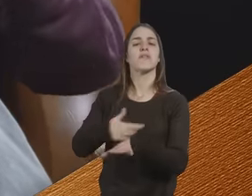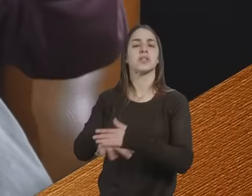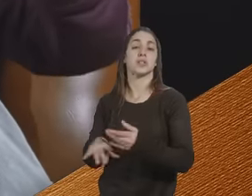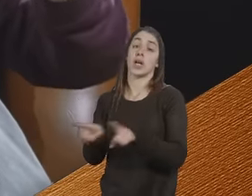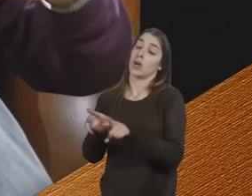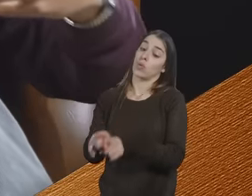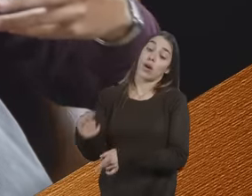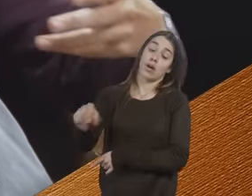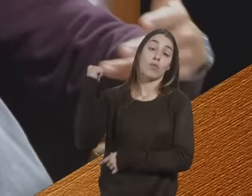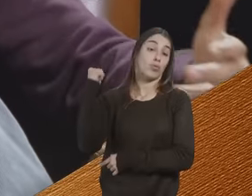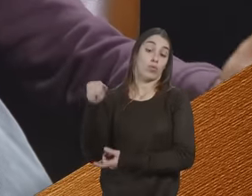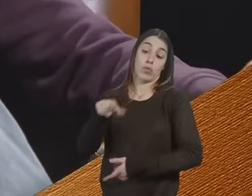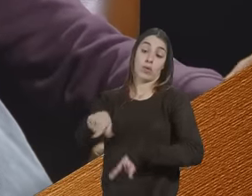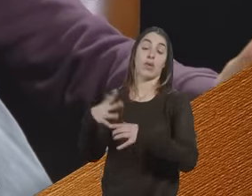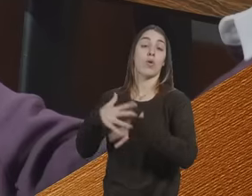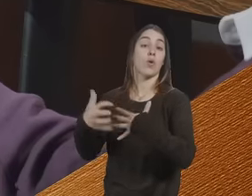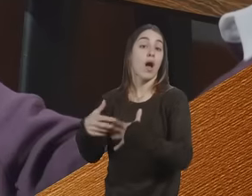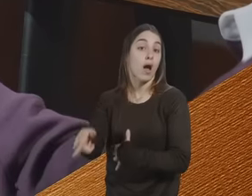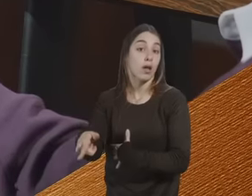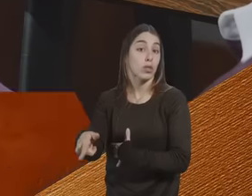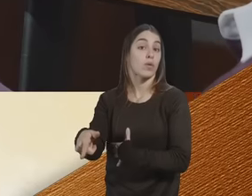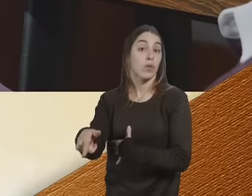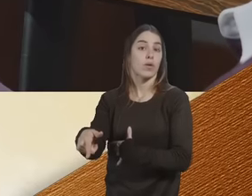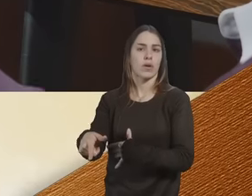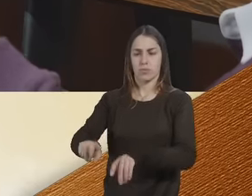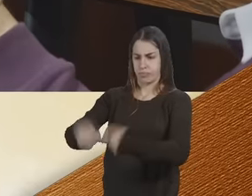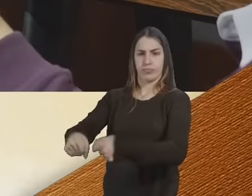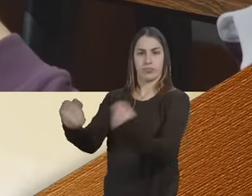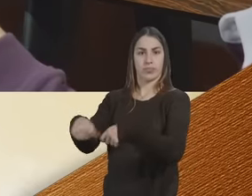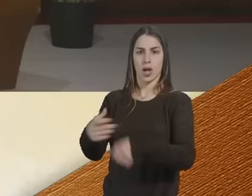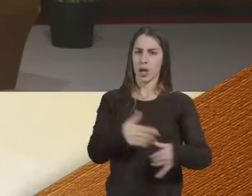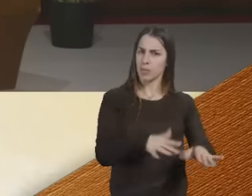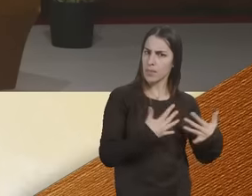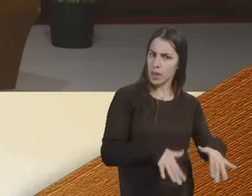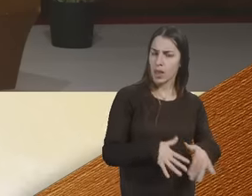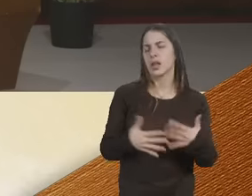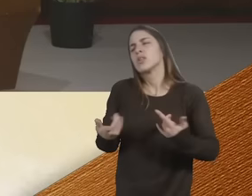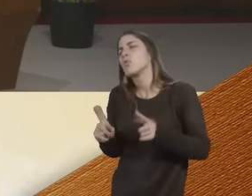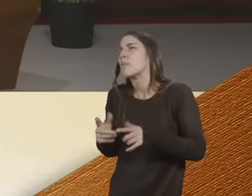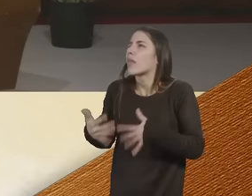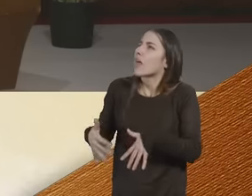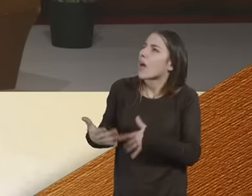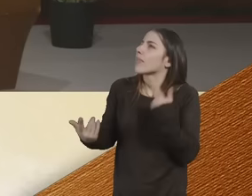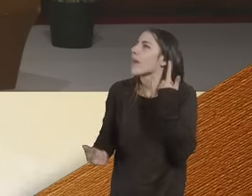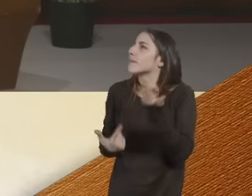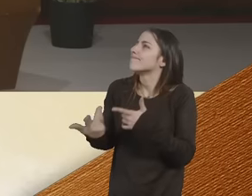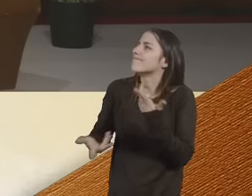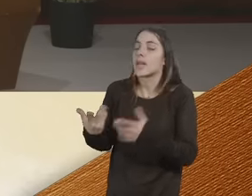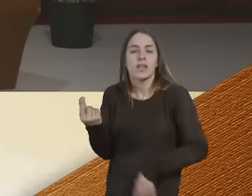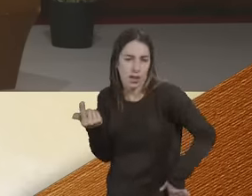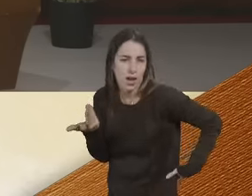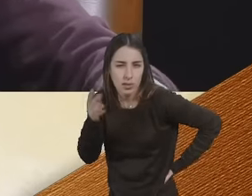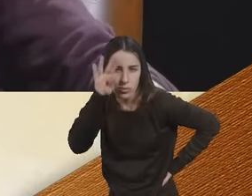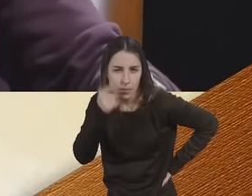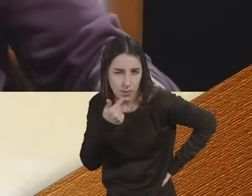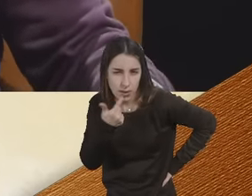patas aos gatos, estás a ver? Mas por maldade? Não era bem por maldade, era mais por dinheiro, estás a